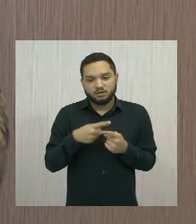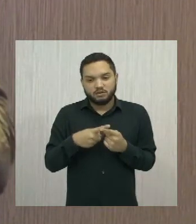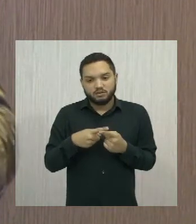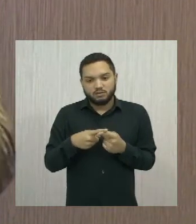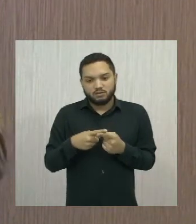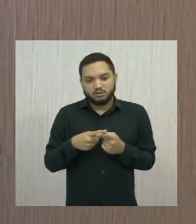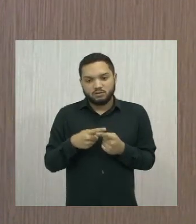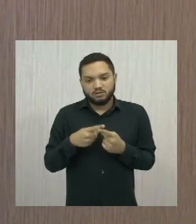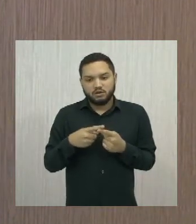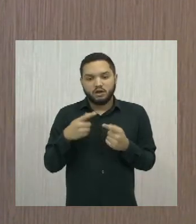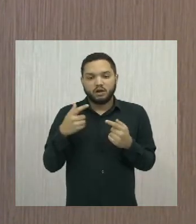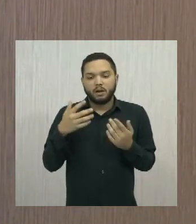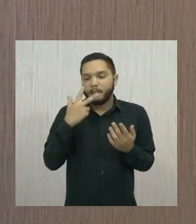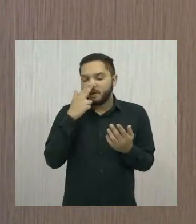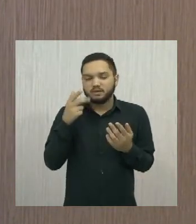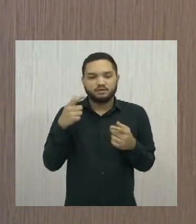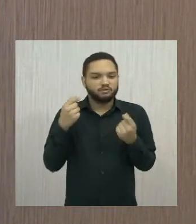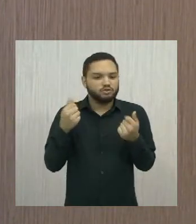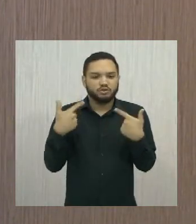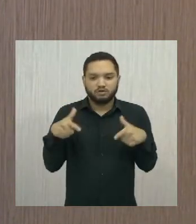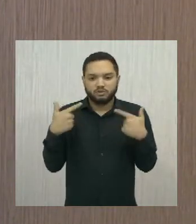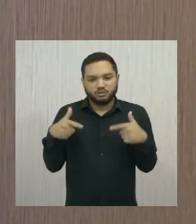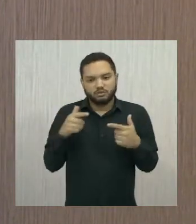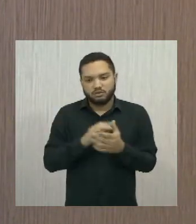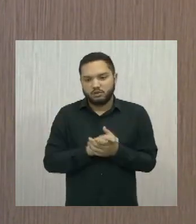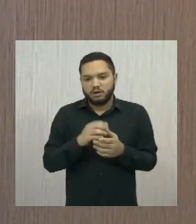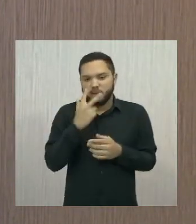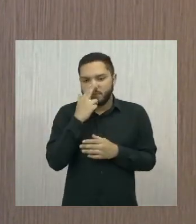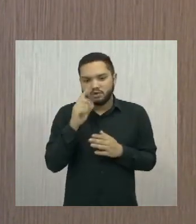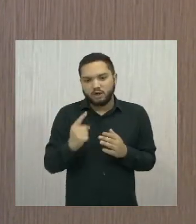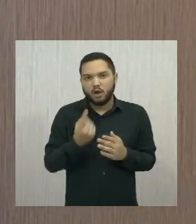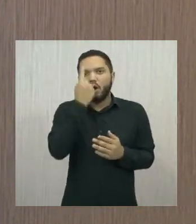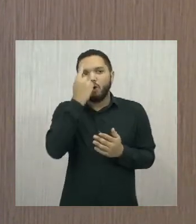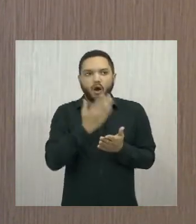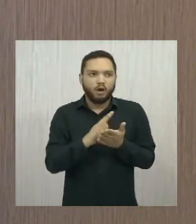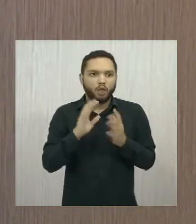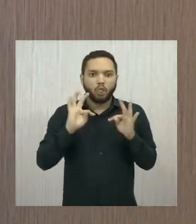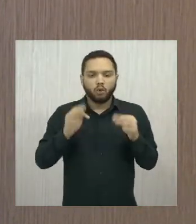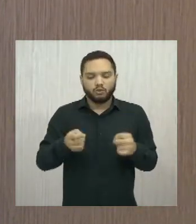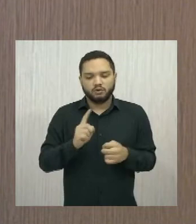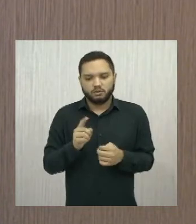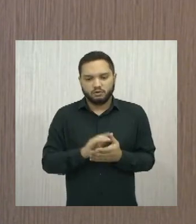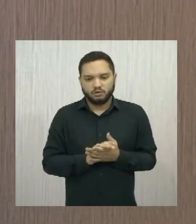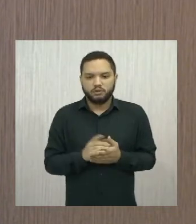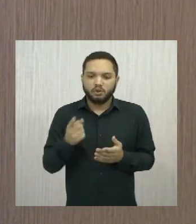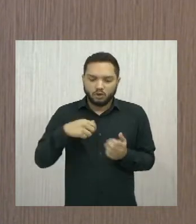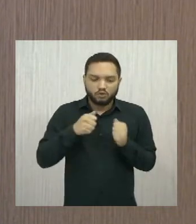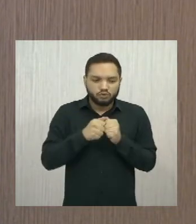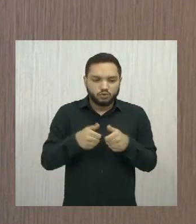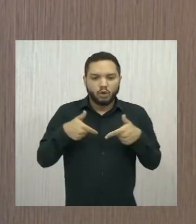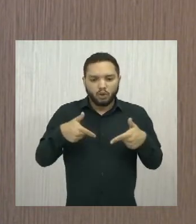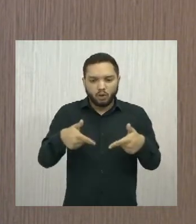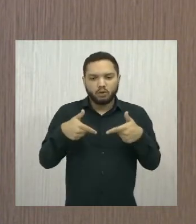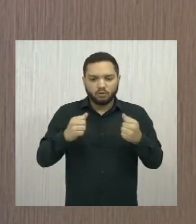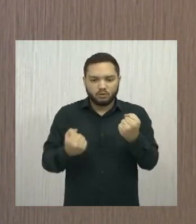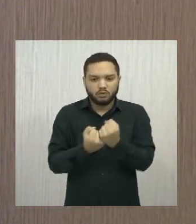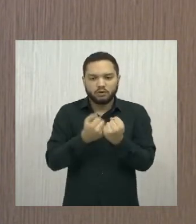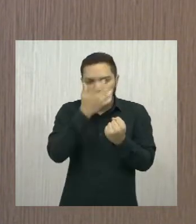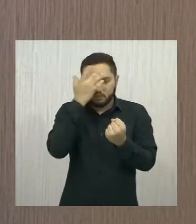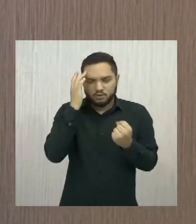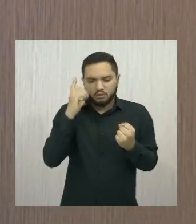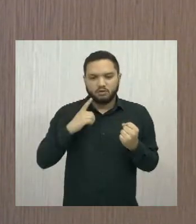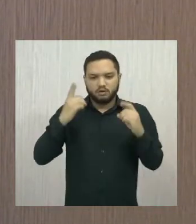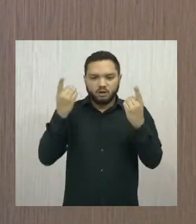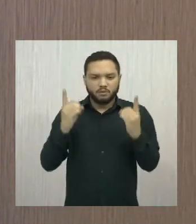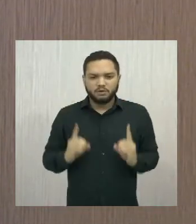não. É por falta de condição e é exceção. Então, amigo, estamos juntos na luta pelas pessoas com deficiência e pode ter certeza que